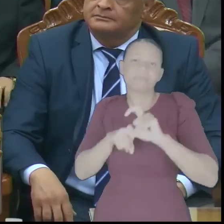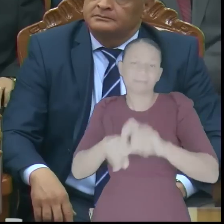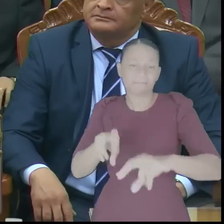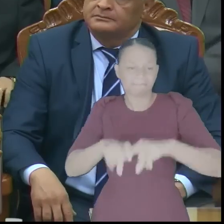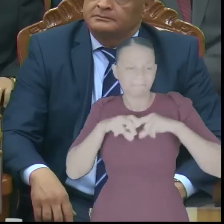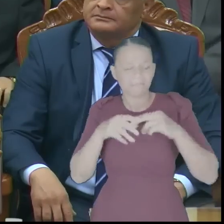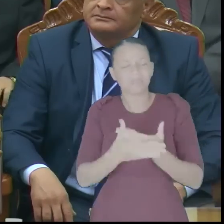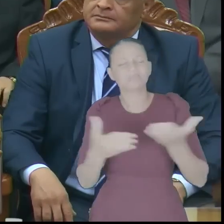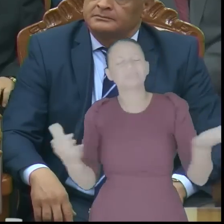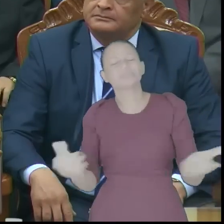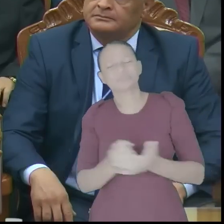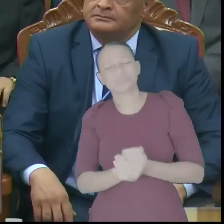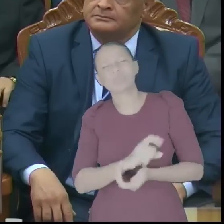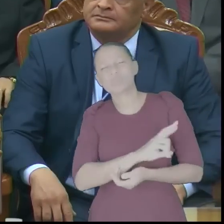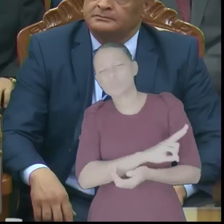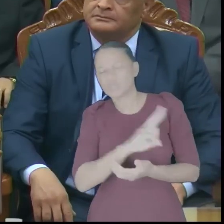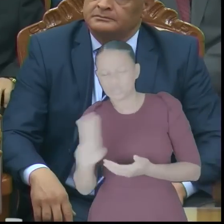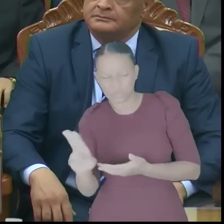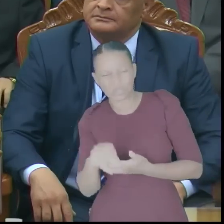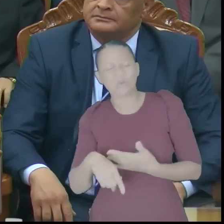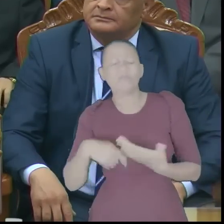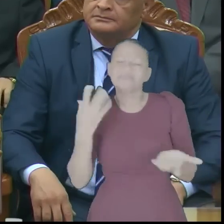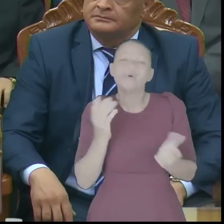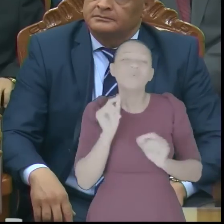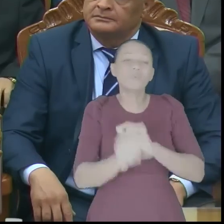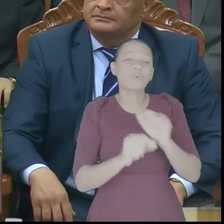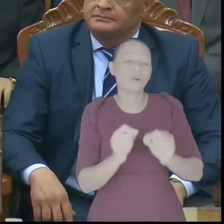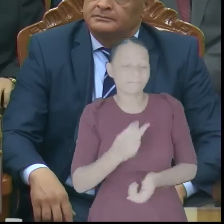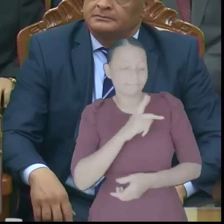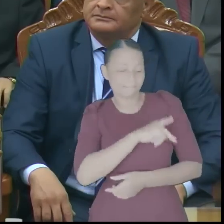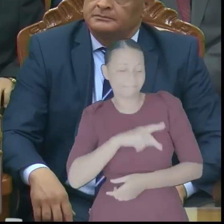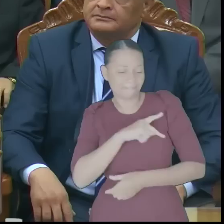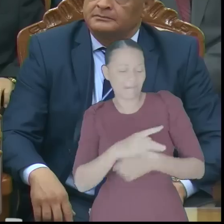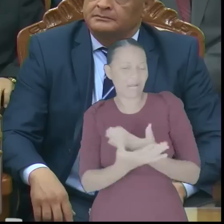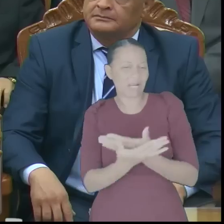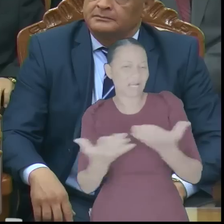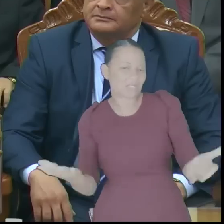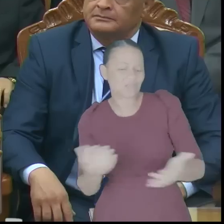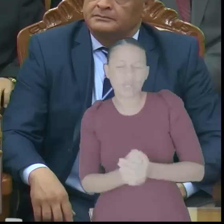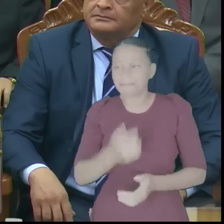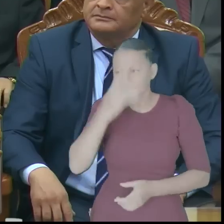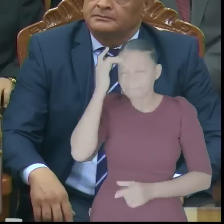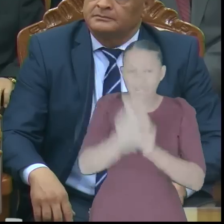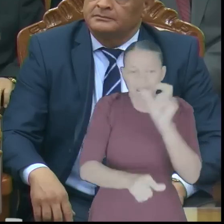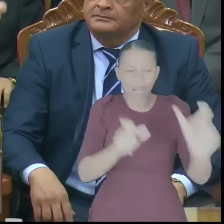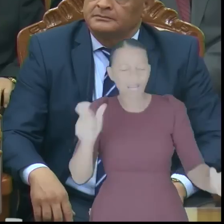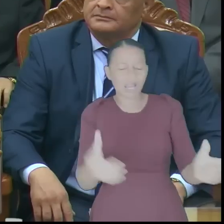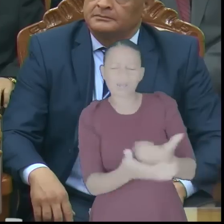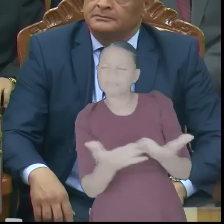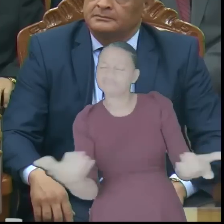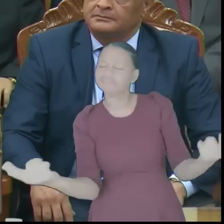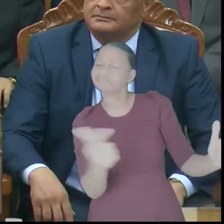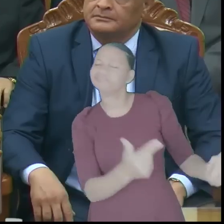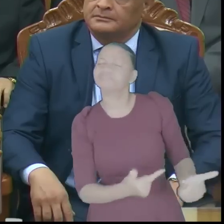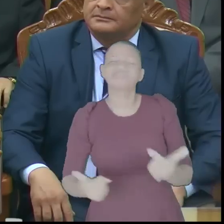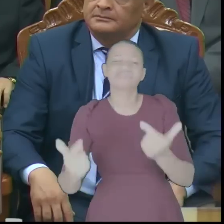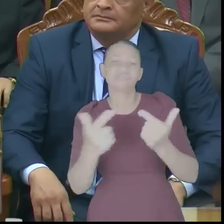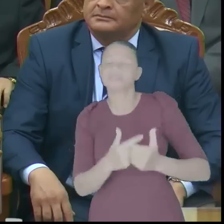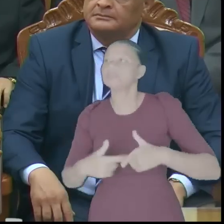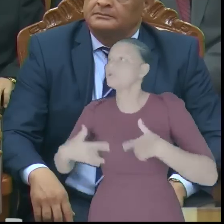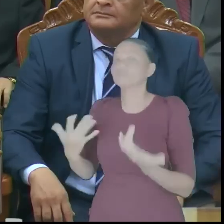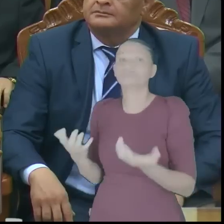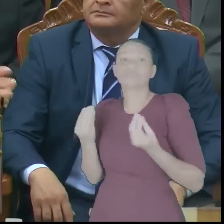foi negativado e você está sem crédito. O que Paulo está dizendo é que nenhum ser humano tinha crédito com Deus no